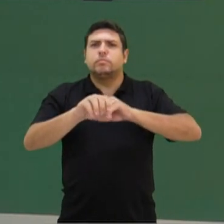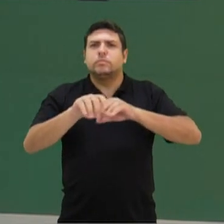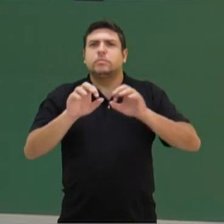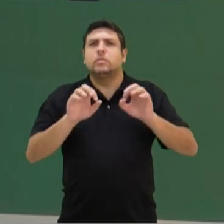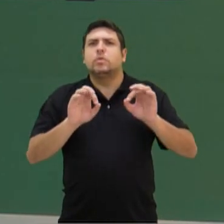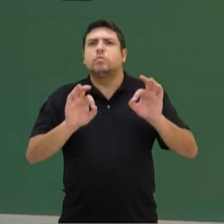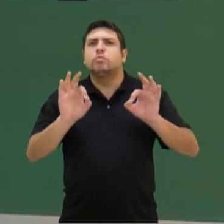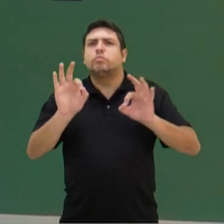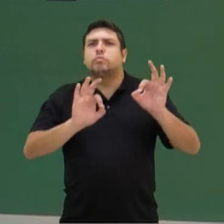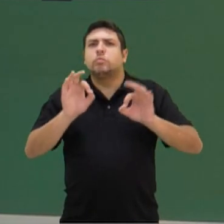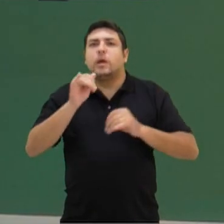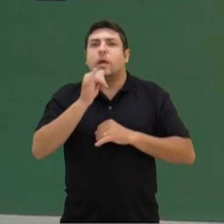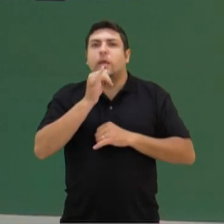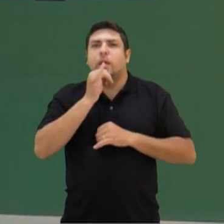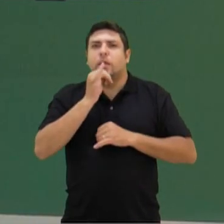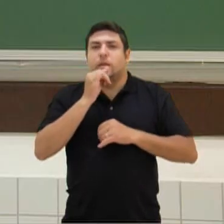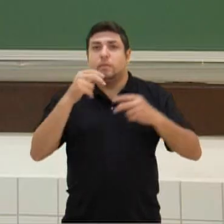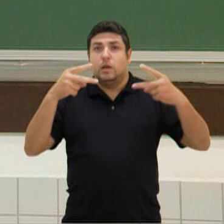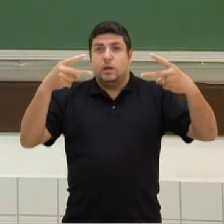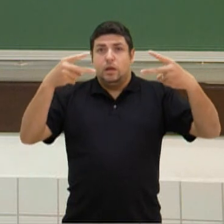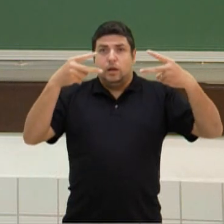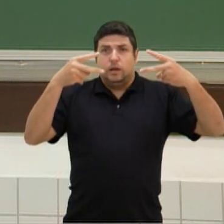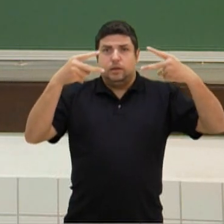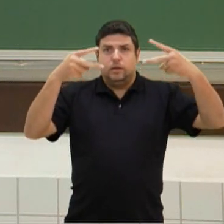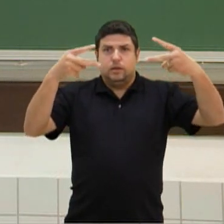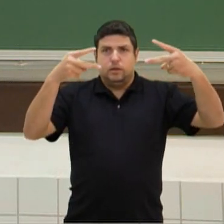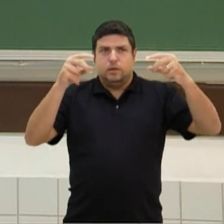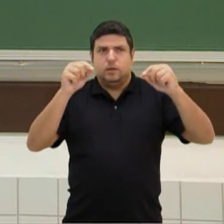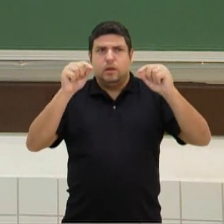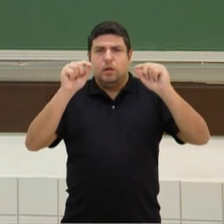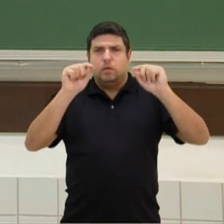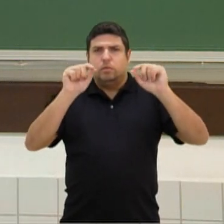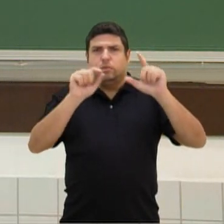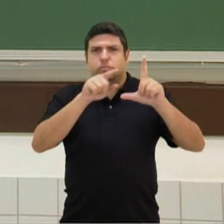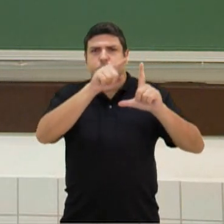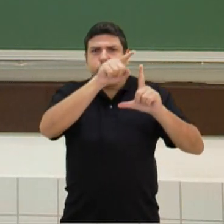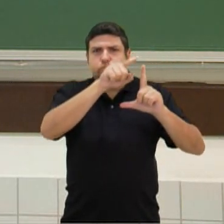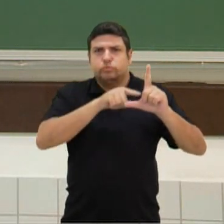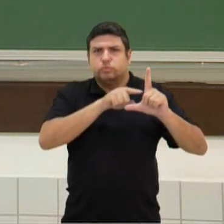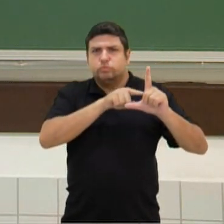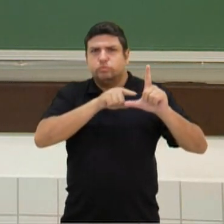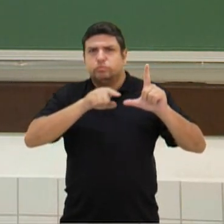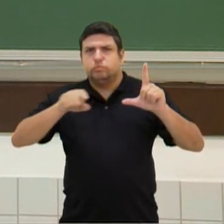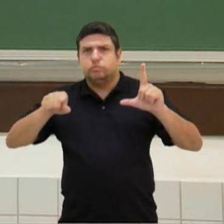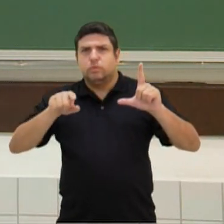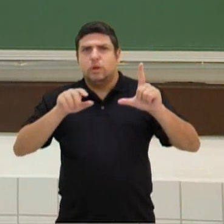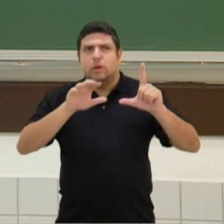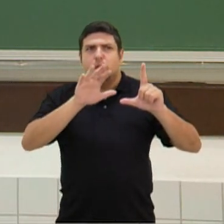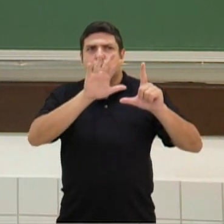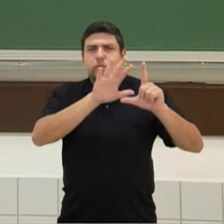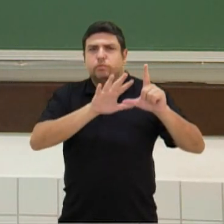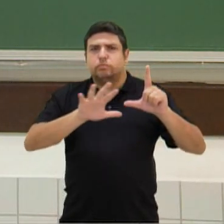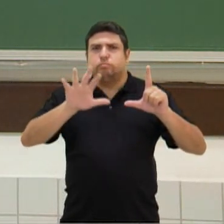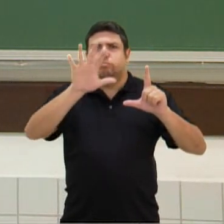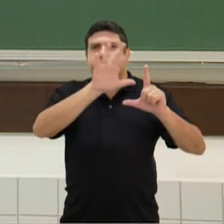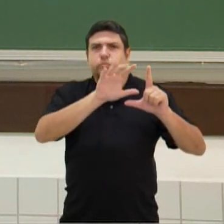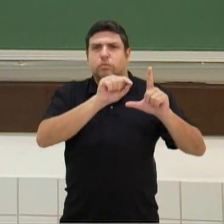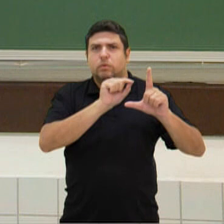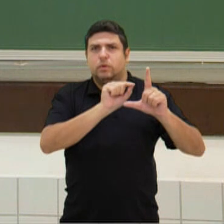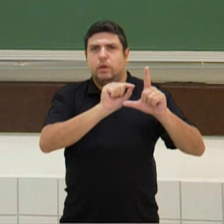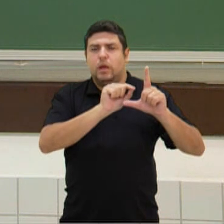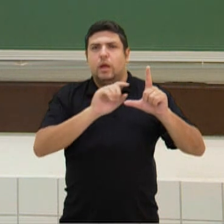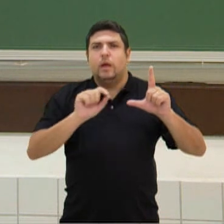inequação aqui que vai satisfazer as soluções, né? São as inequações